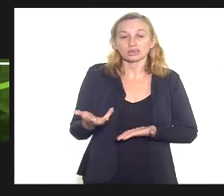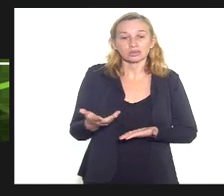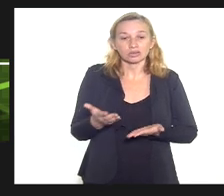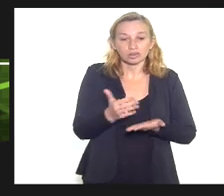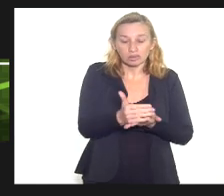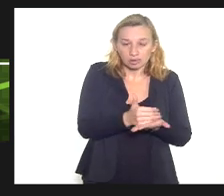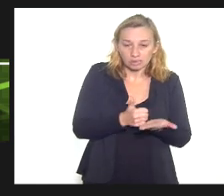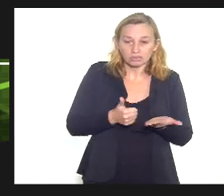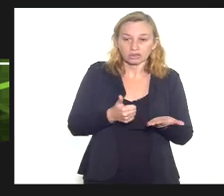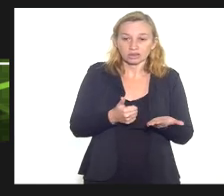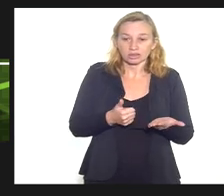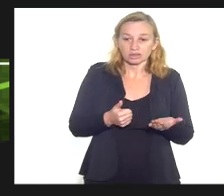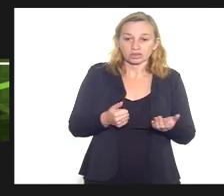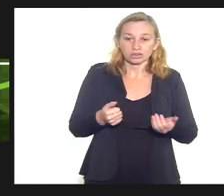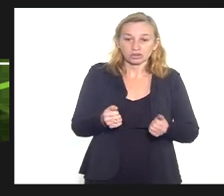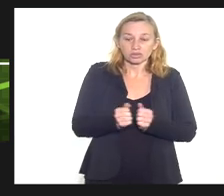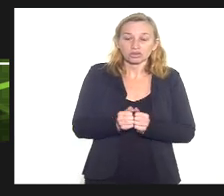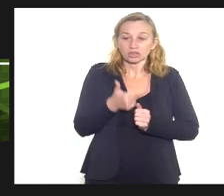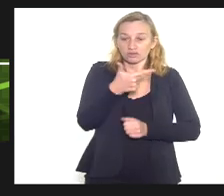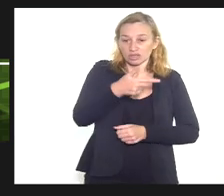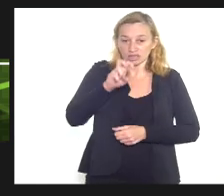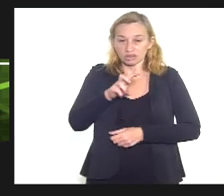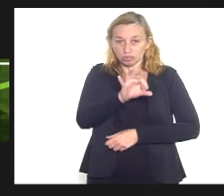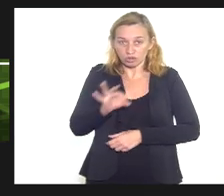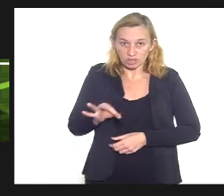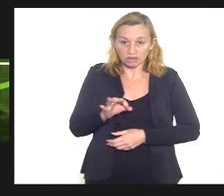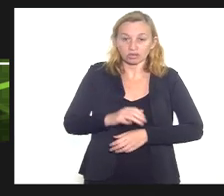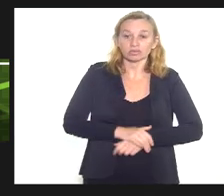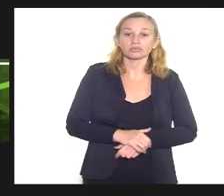parcela de participação, que é de 25%.